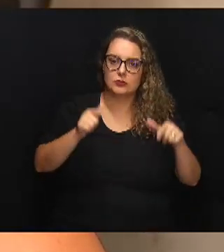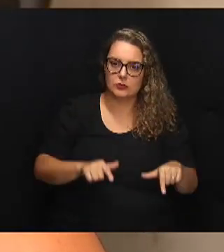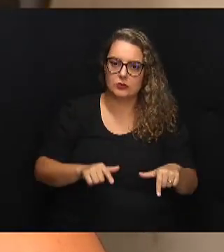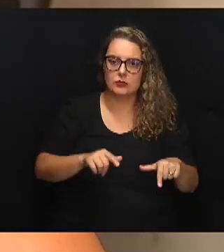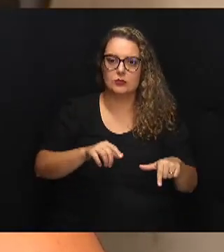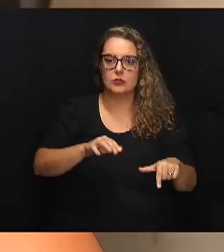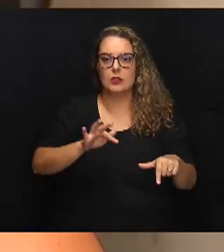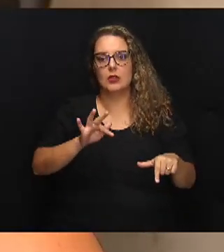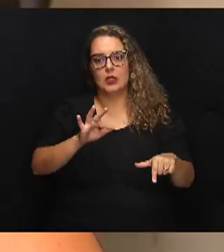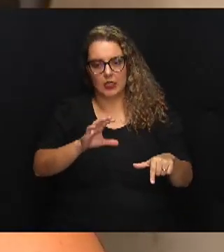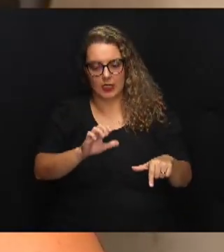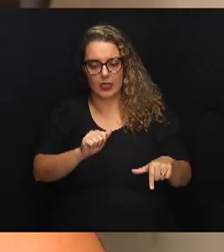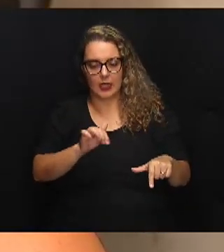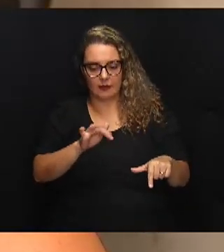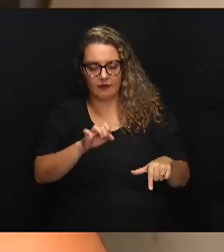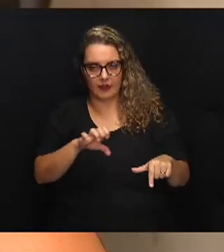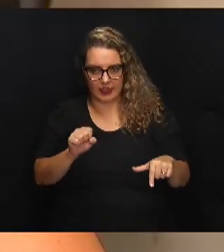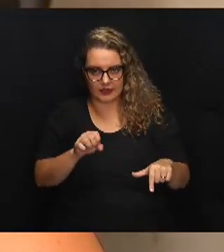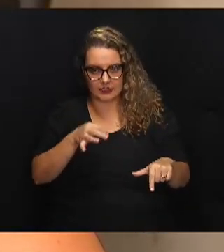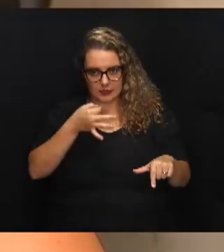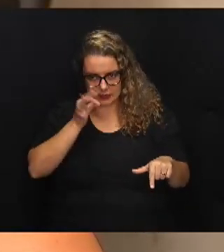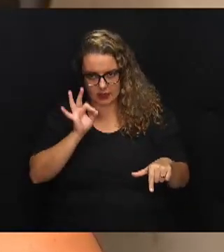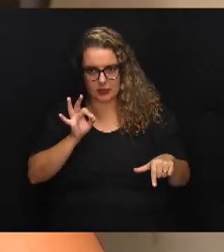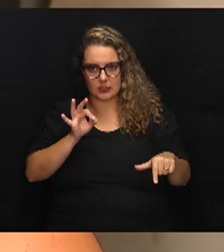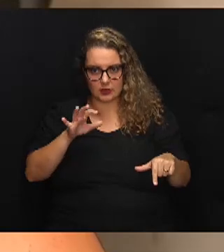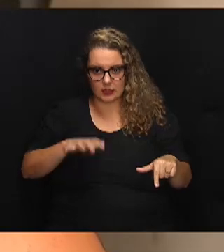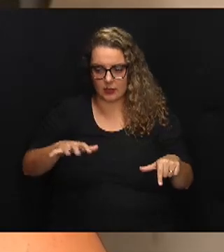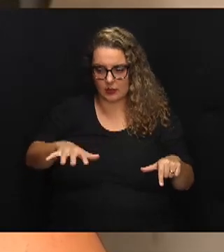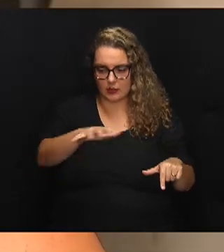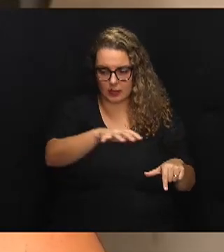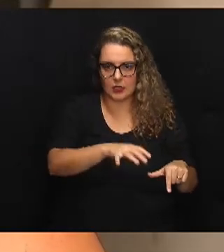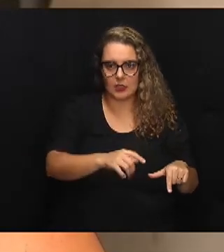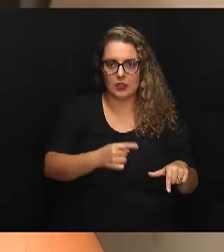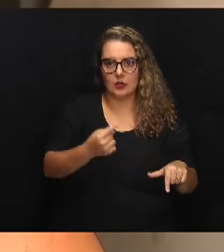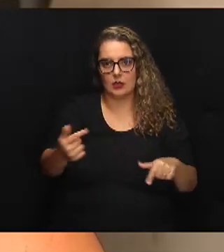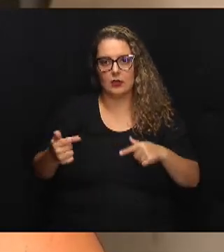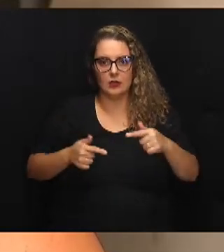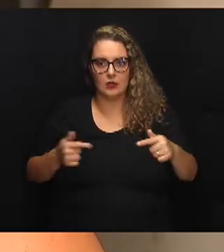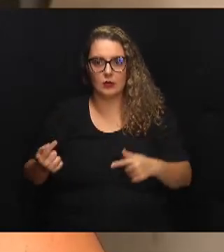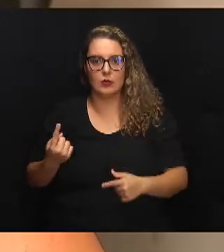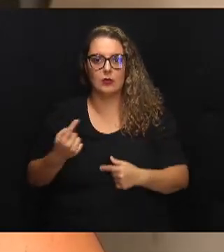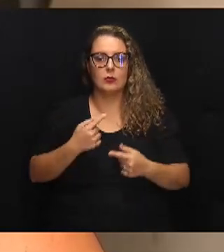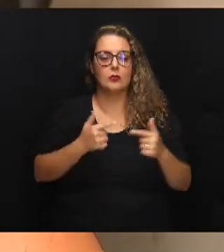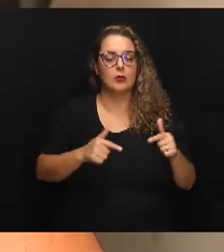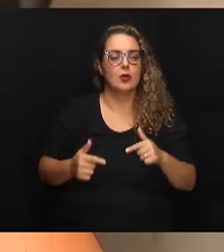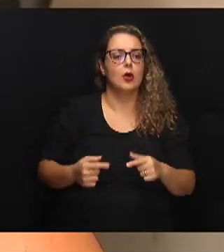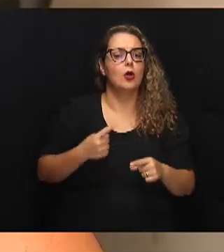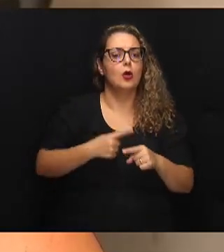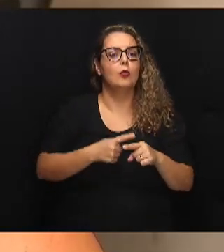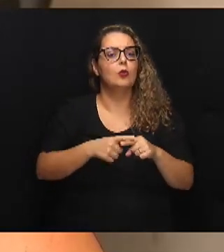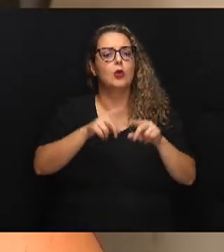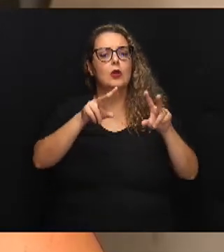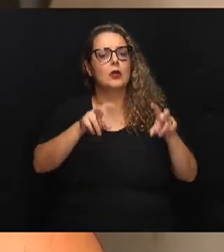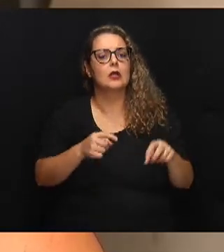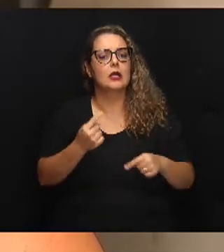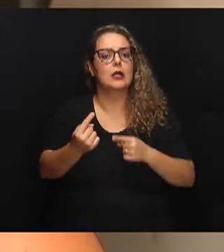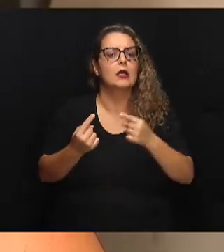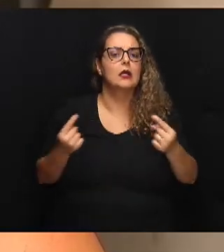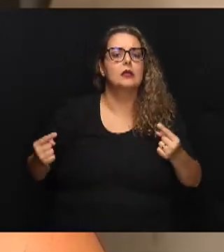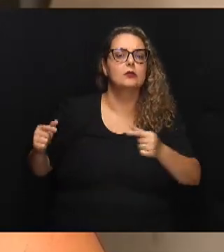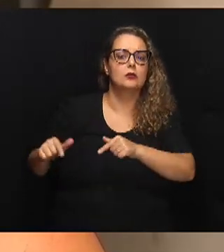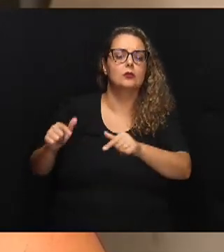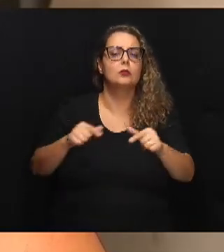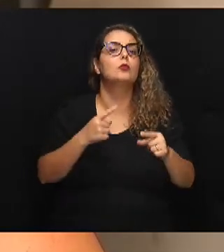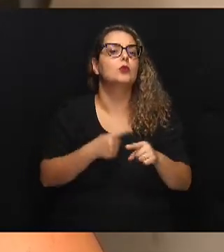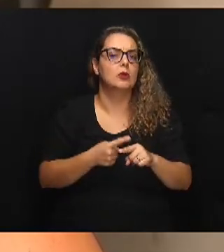cafés itinerantes da região aqui de Campinas. Então cada semana num local. Por que essa sistemática de cada semana em um local?